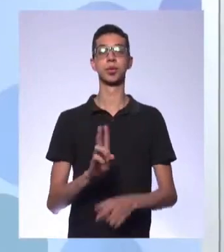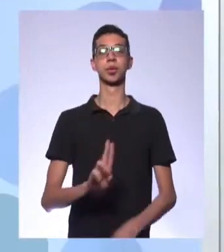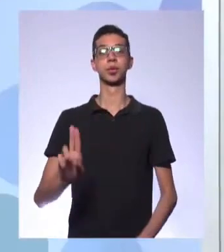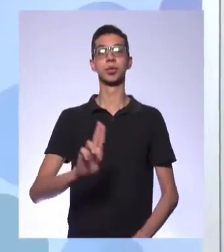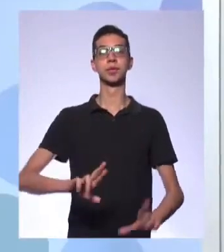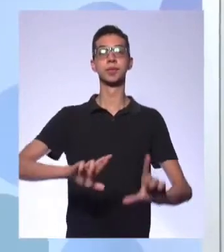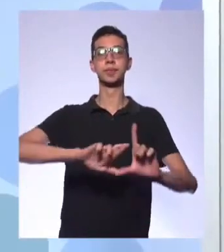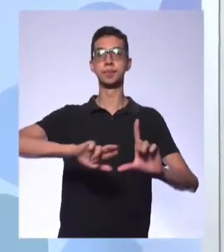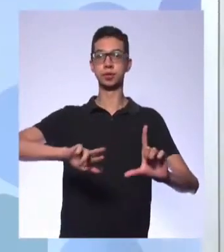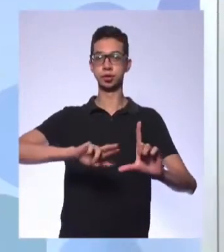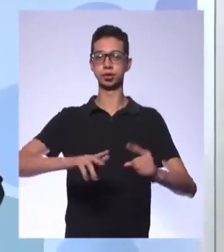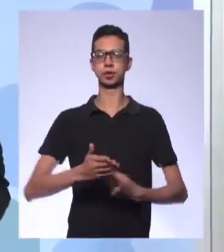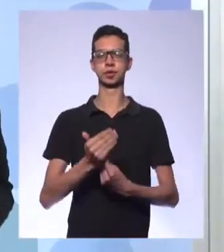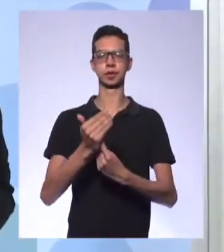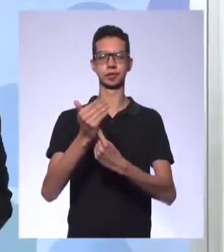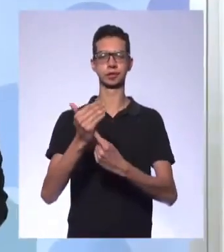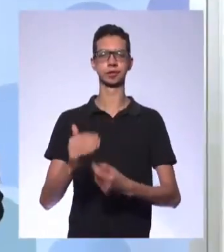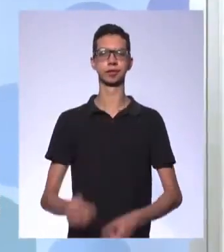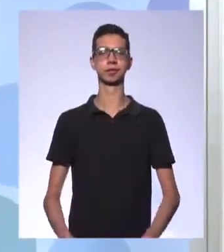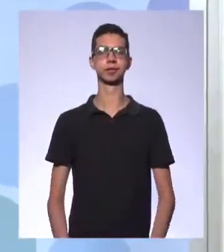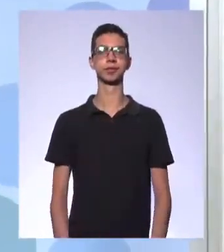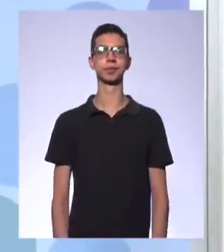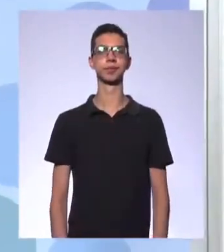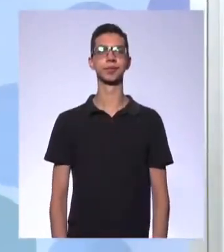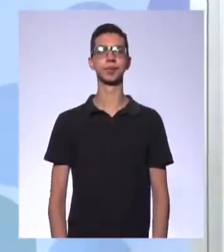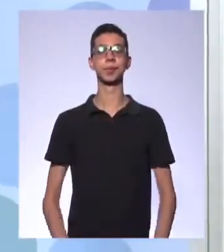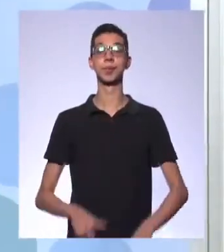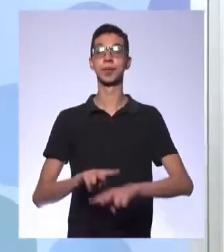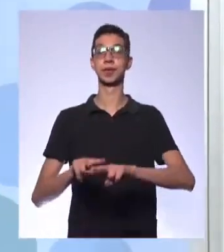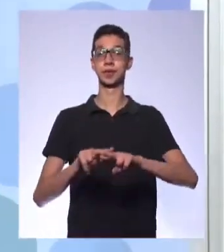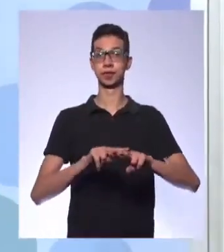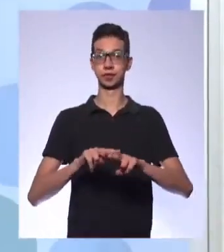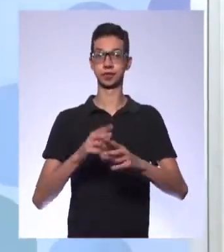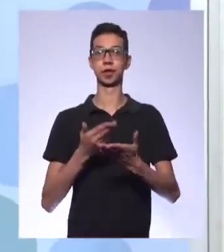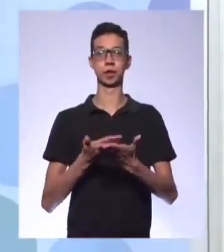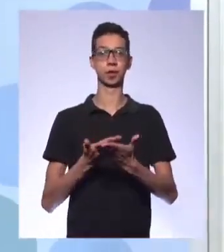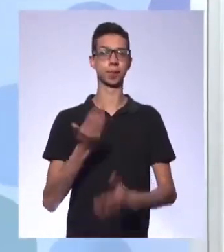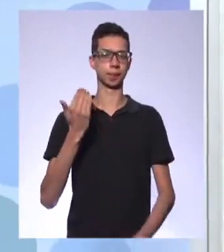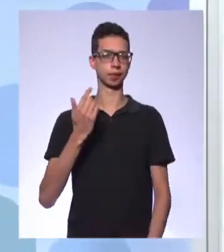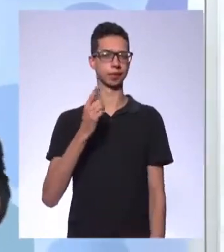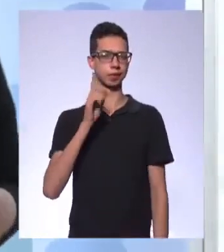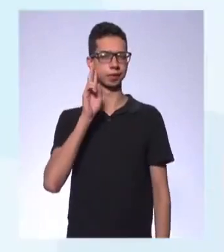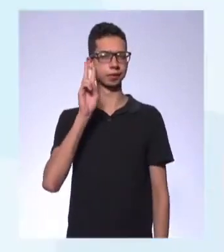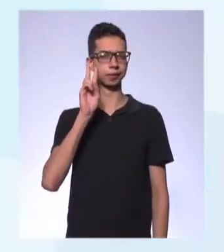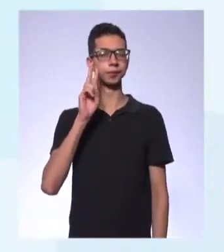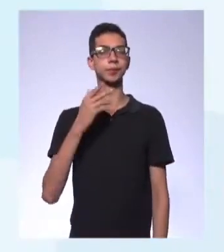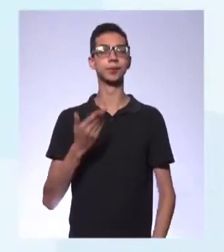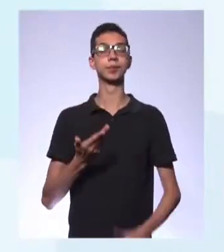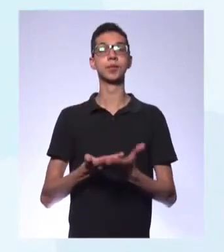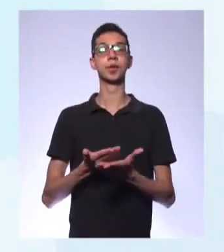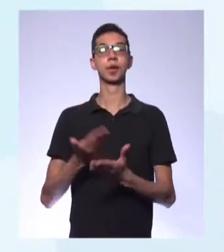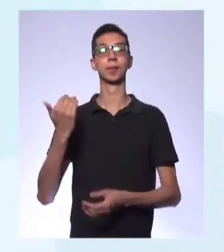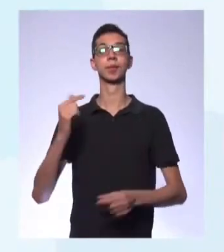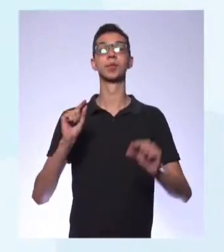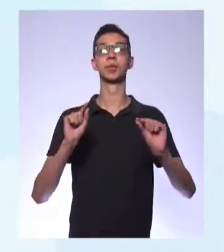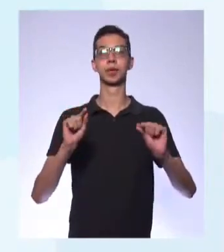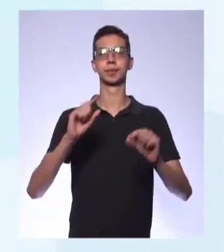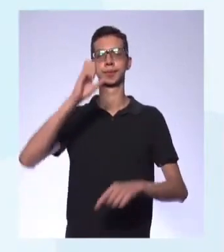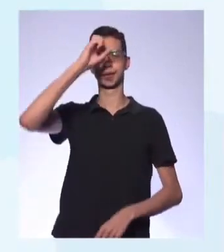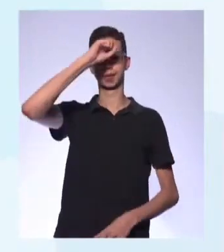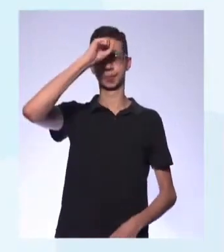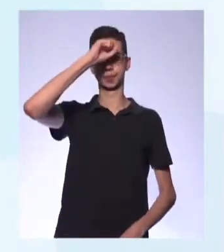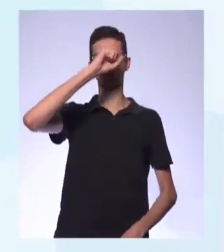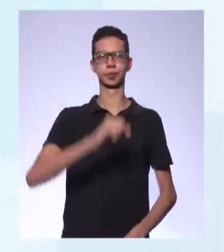digitais. Vamos dar uma revisadinha no que a gente viu na aula passada? Olha só. Na aula anterior, nós aprendemos um pouquinho